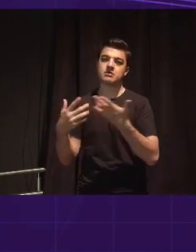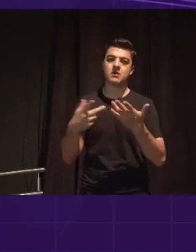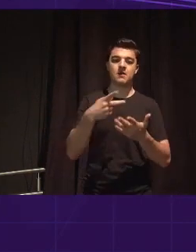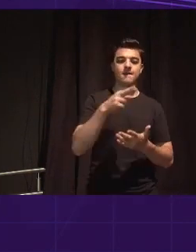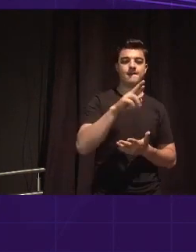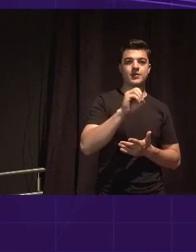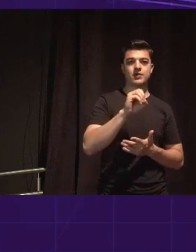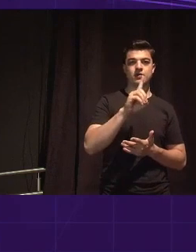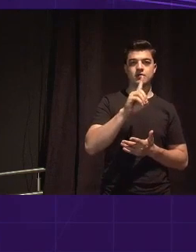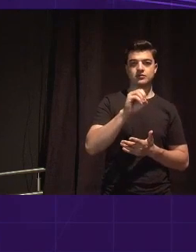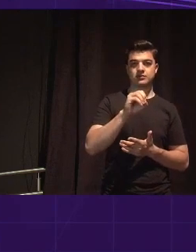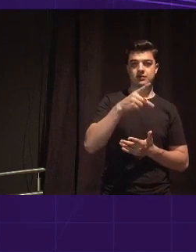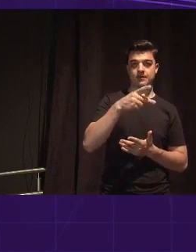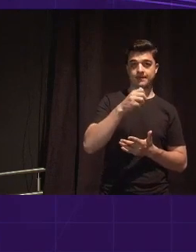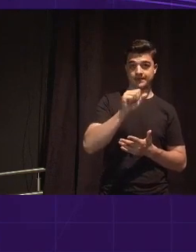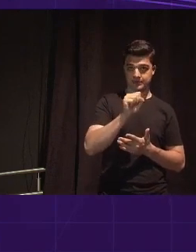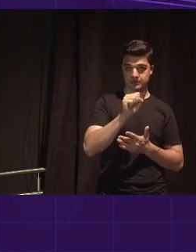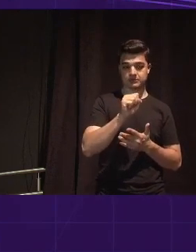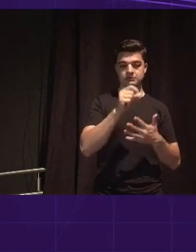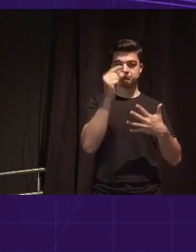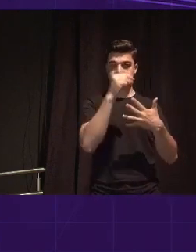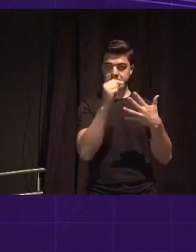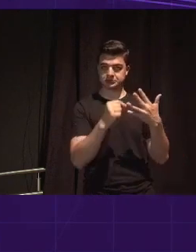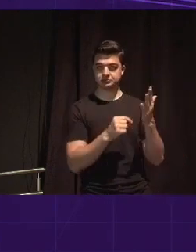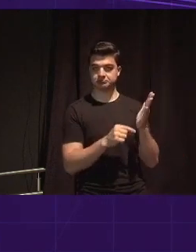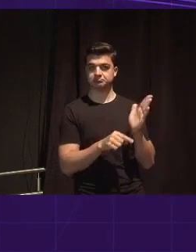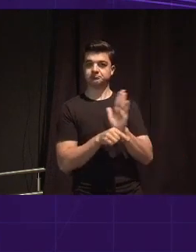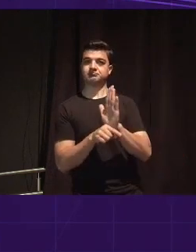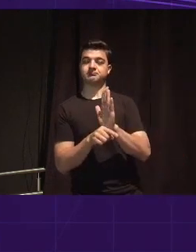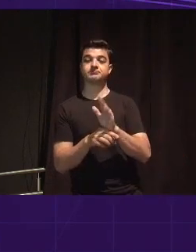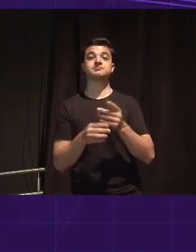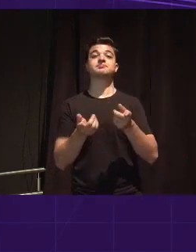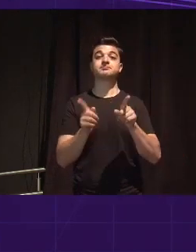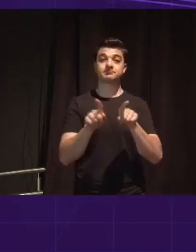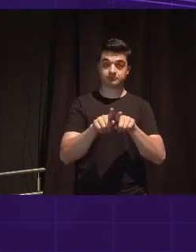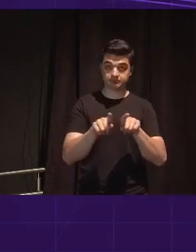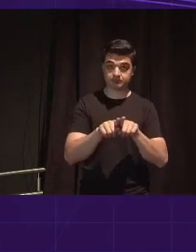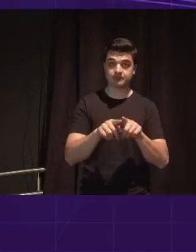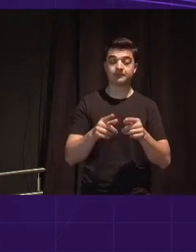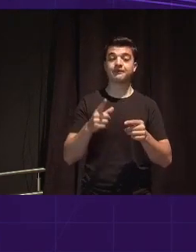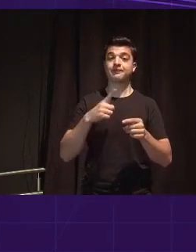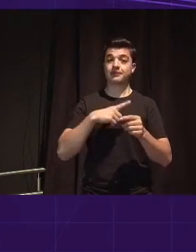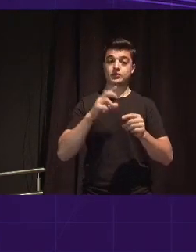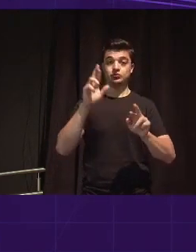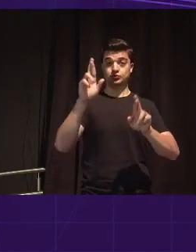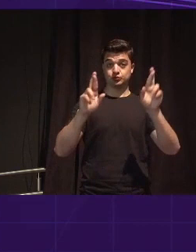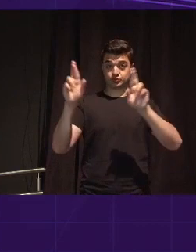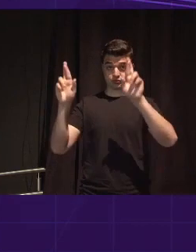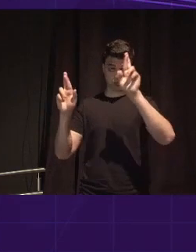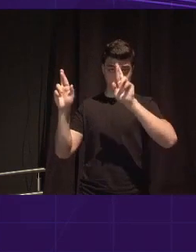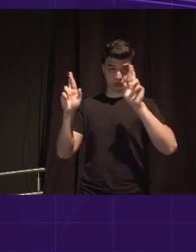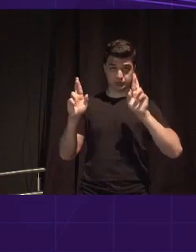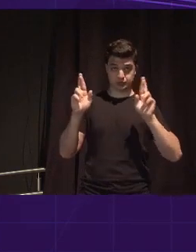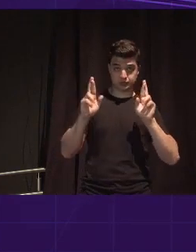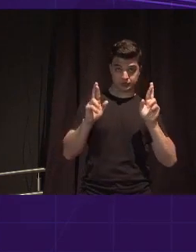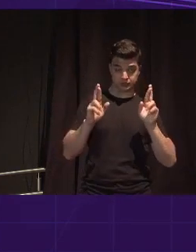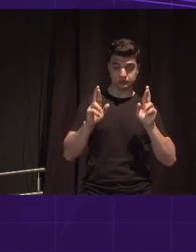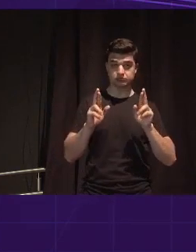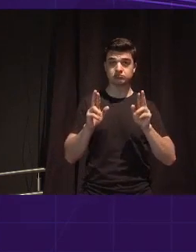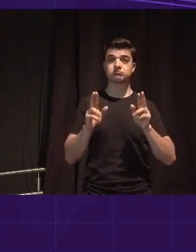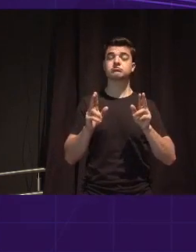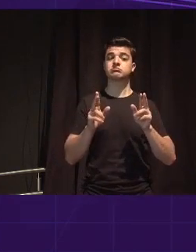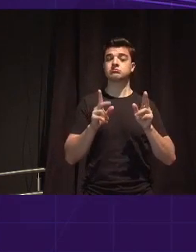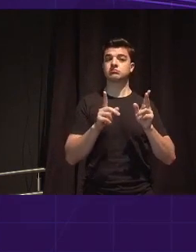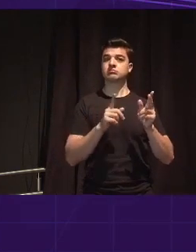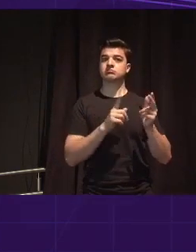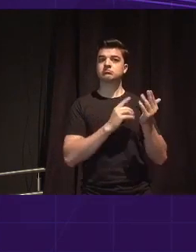baseadas no, sei lá, em dados e junto com os executivos, né? Que os executivos ficam meio na cega. Tem vários outros itens aqui, mas a gente está pegando